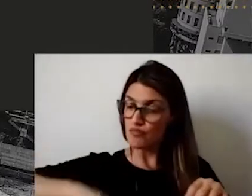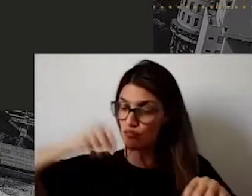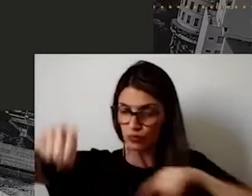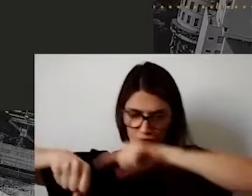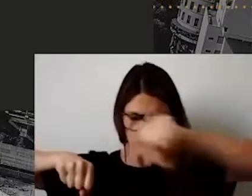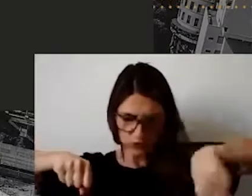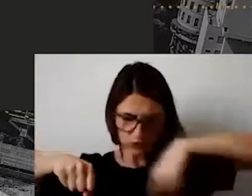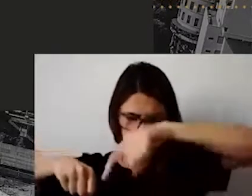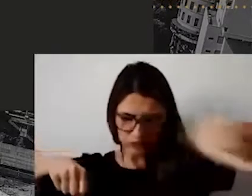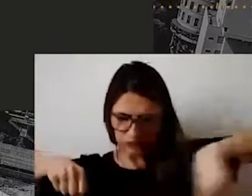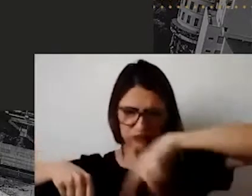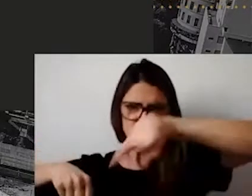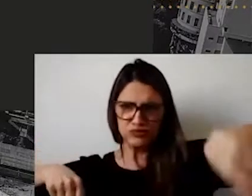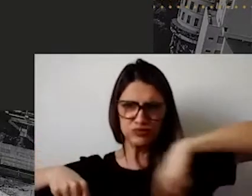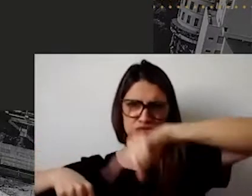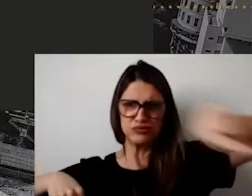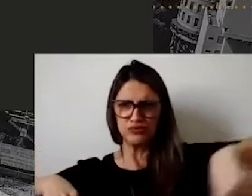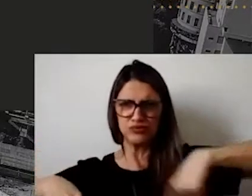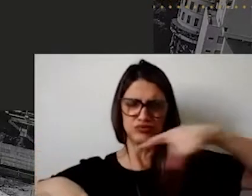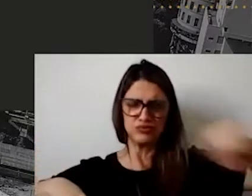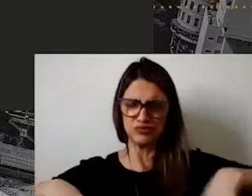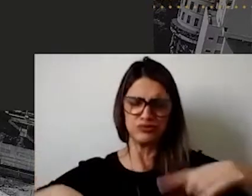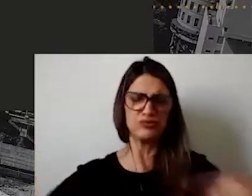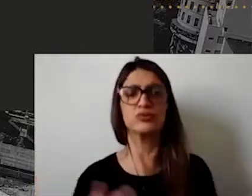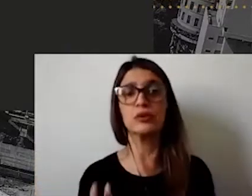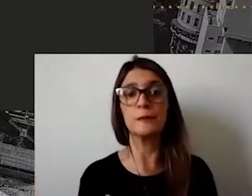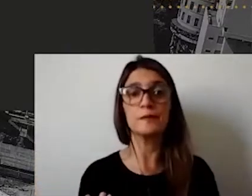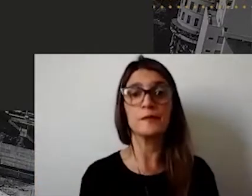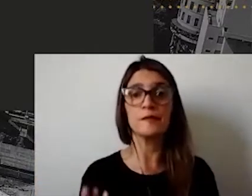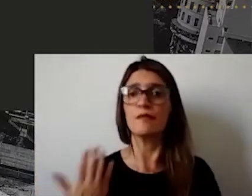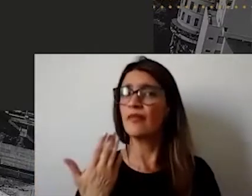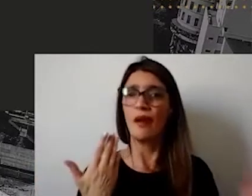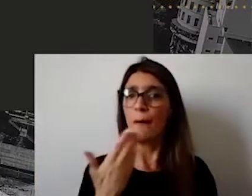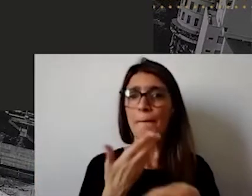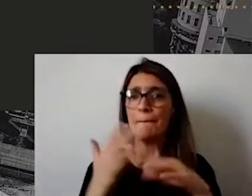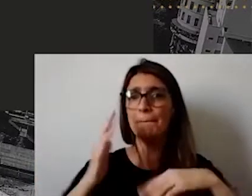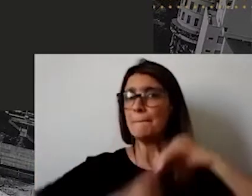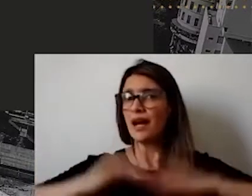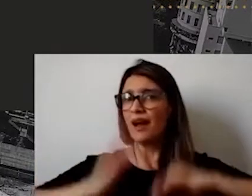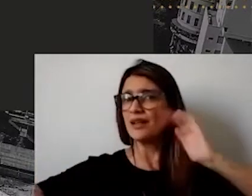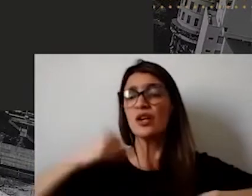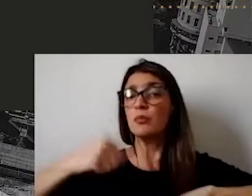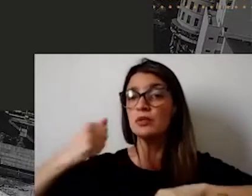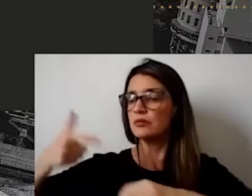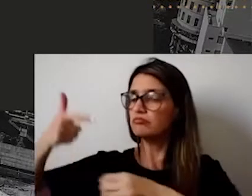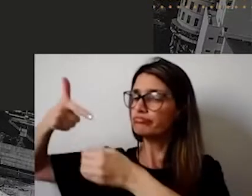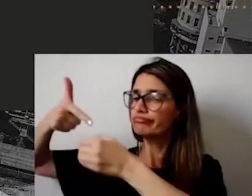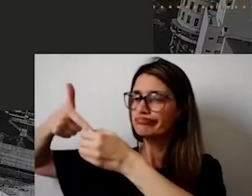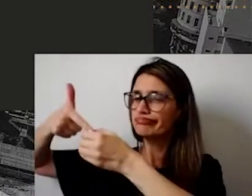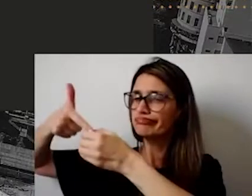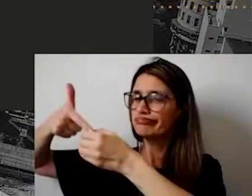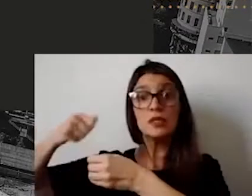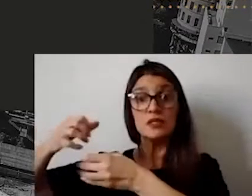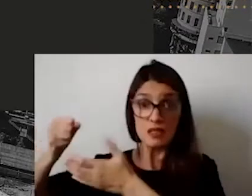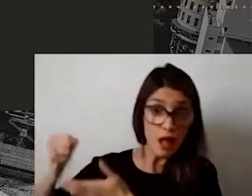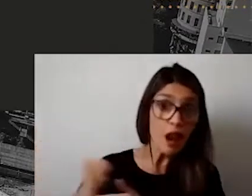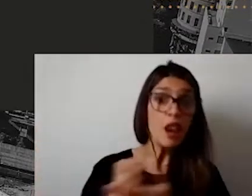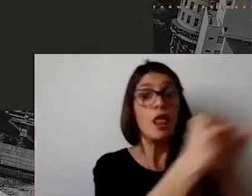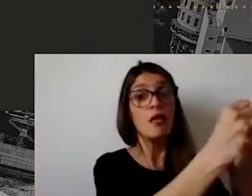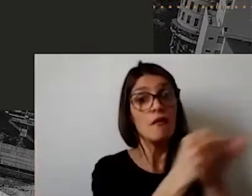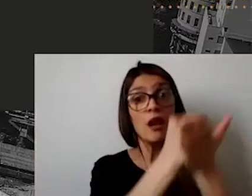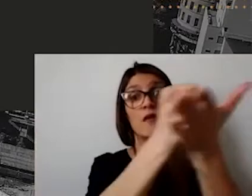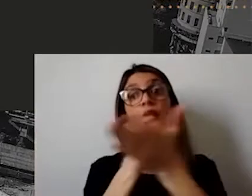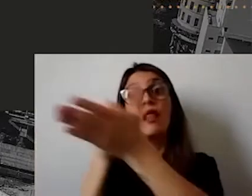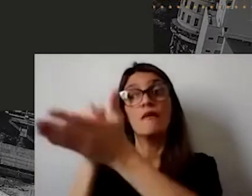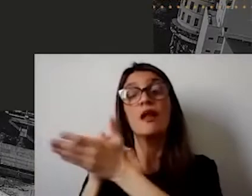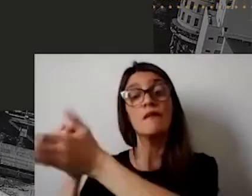longe. Navegação, né? Vai para a cidade, tem que botar gasolina. Então, a gente tem uma rede de ambulâncias, a gente tem a maior rede de ambulâncias da Amazônia,